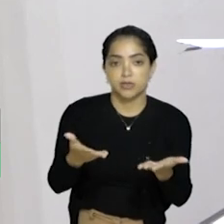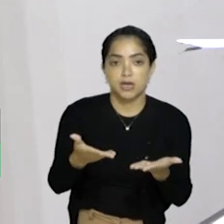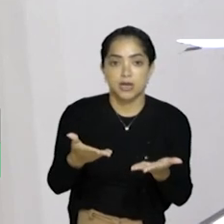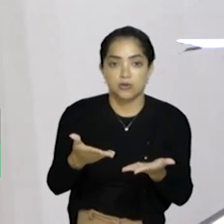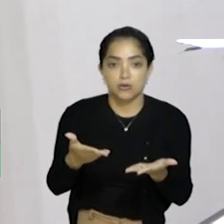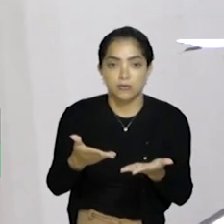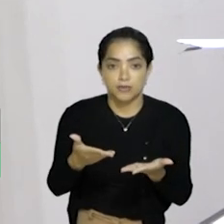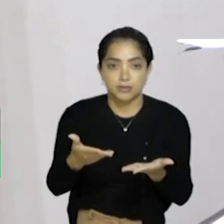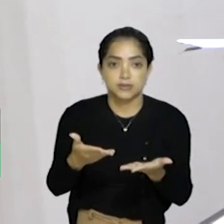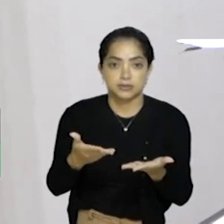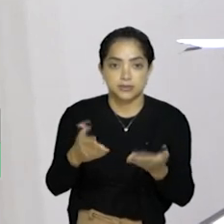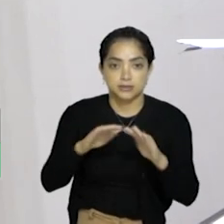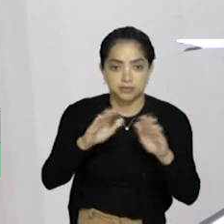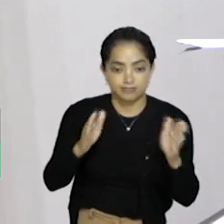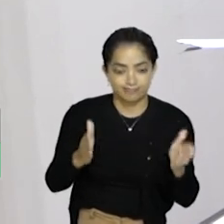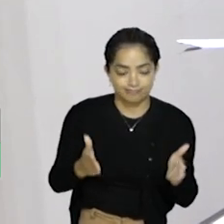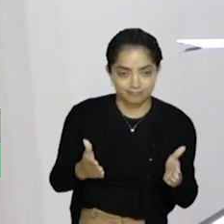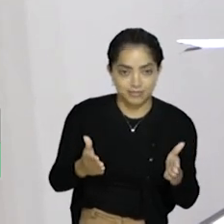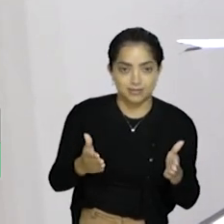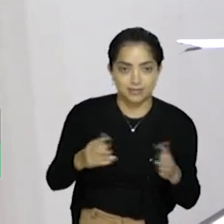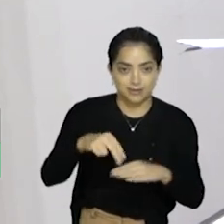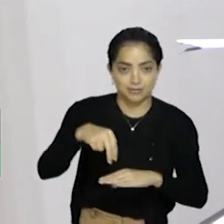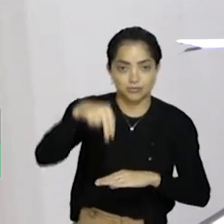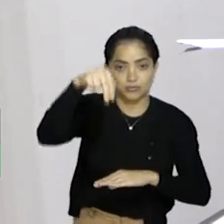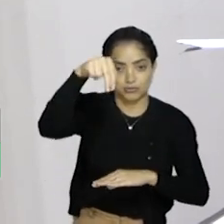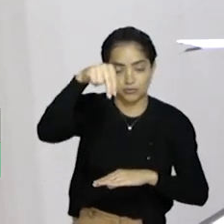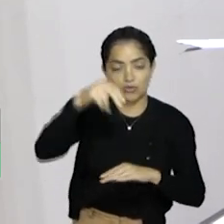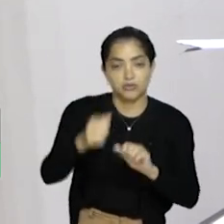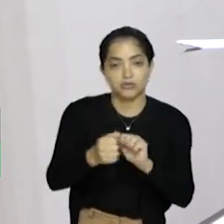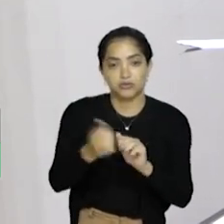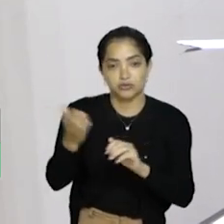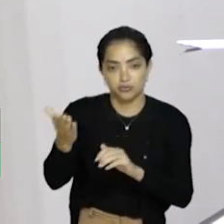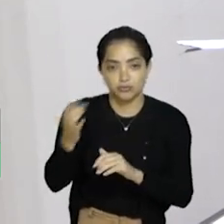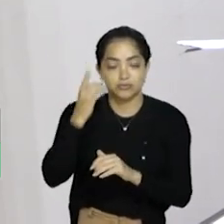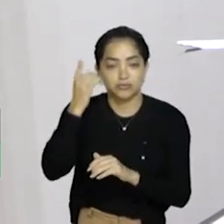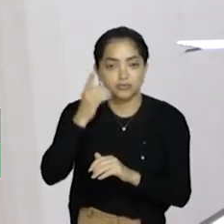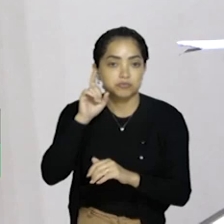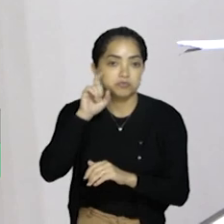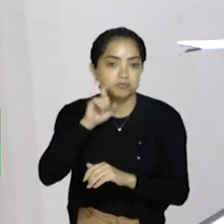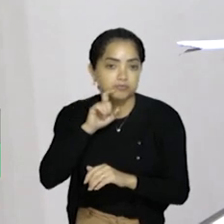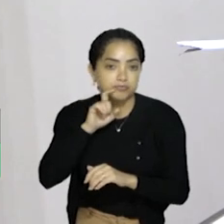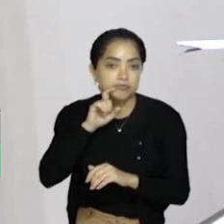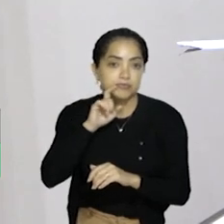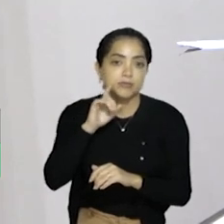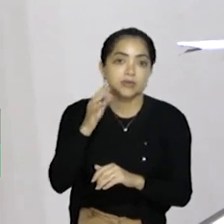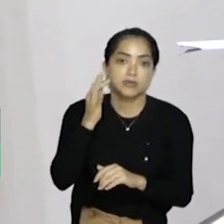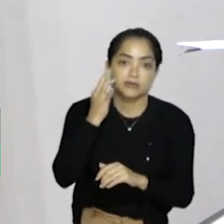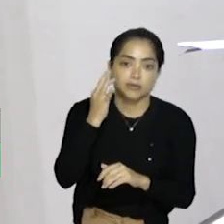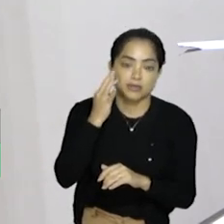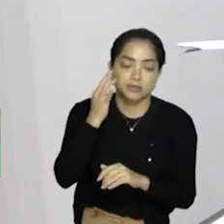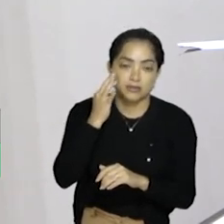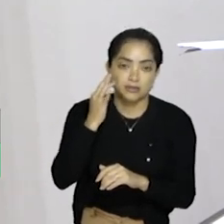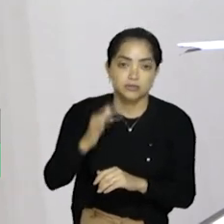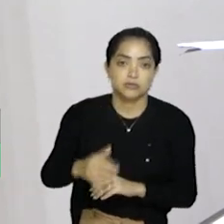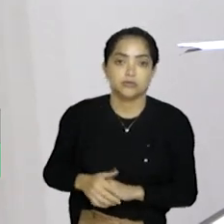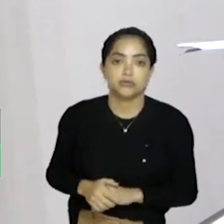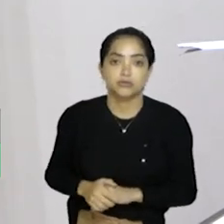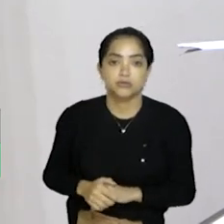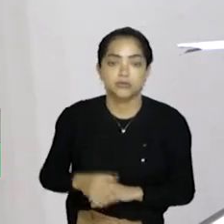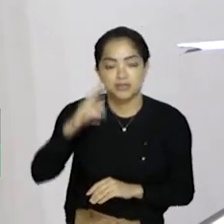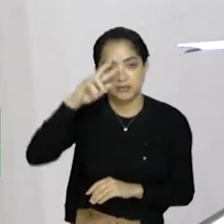na bancada do Norte de onde com um colega Maurício peixe Fernando Dr